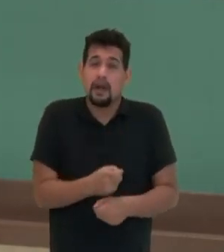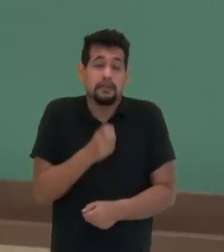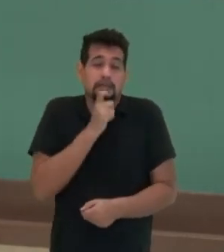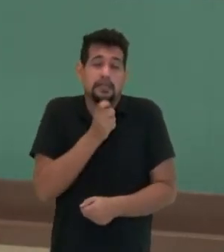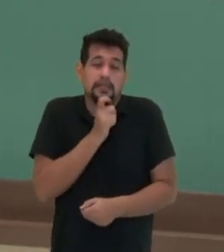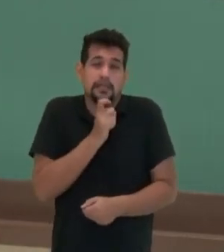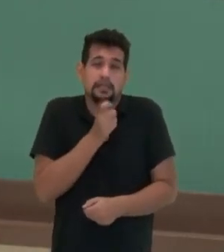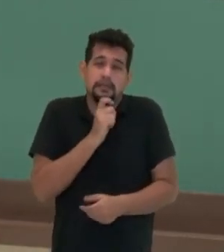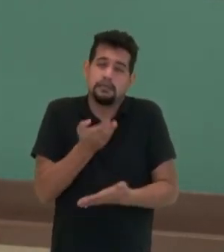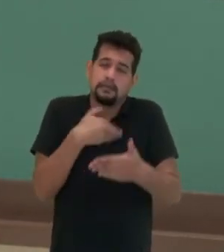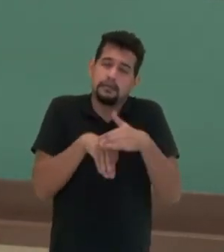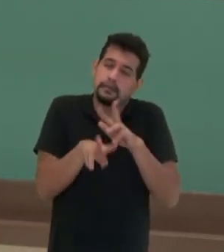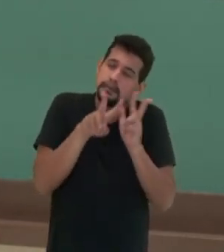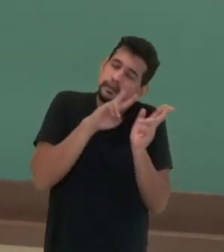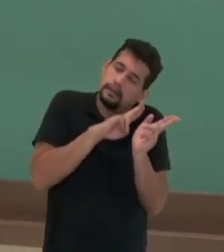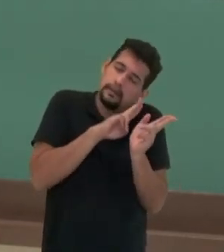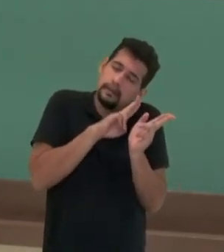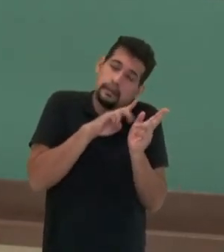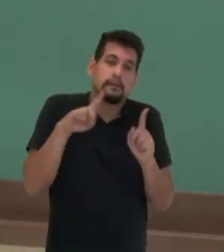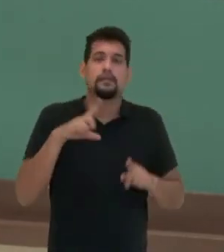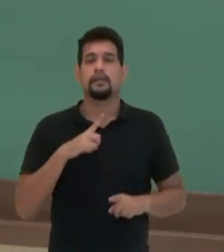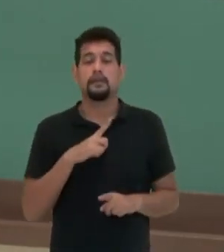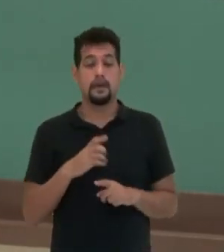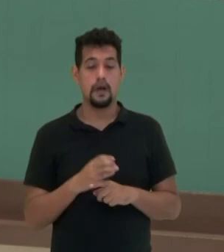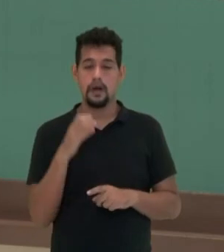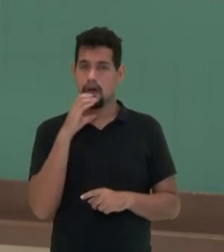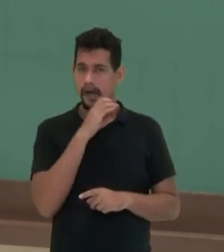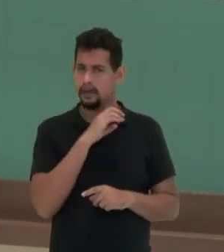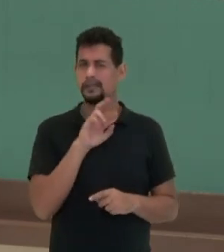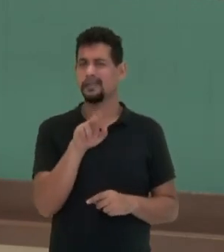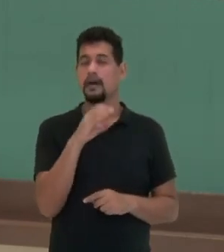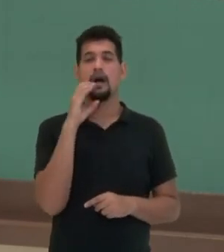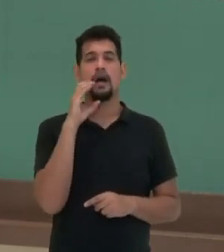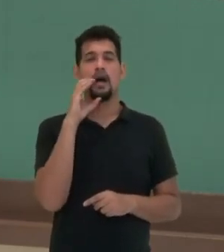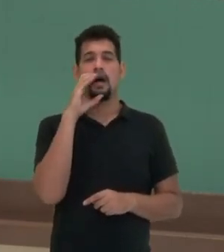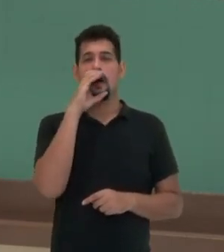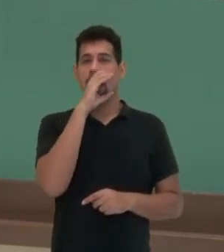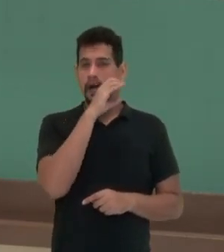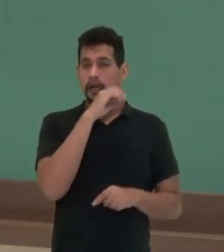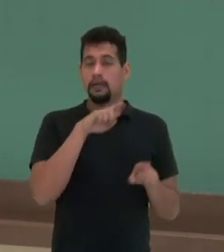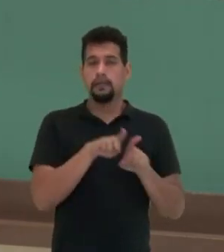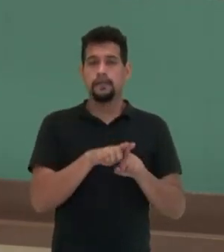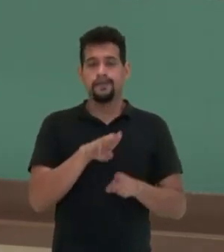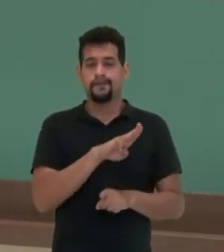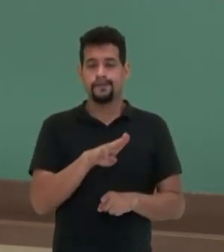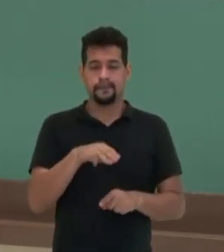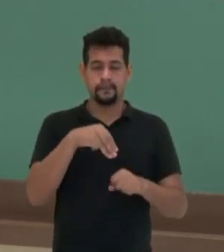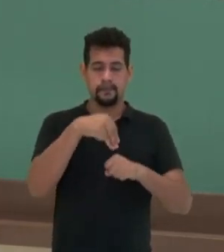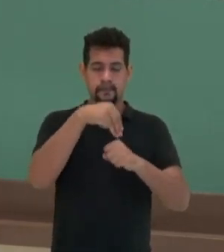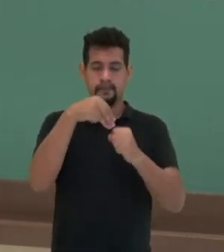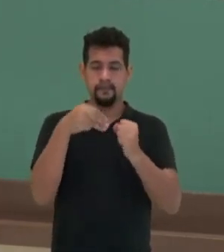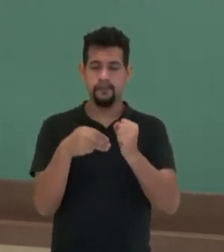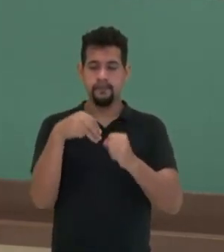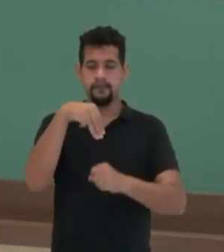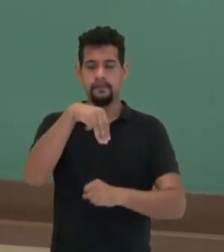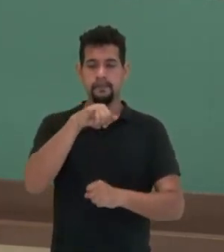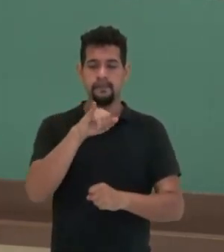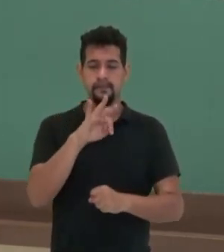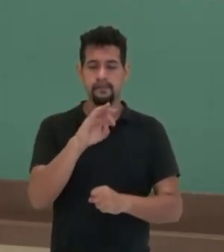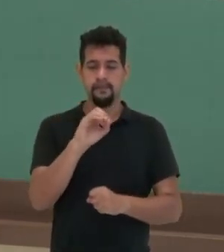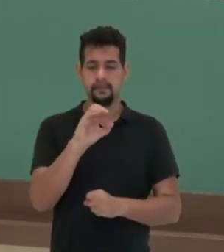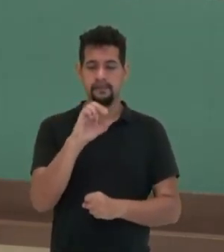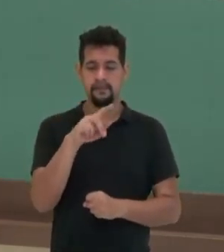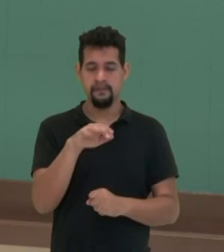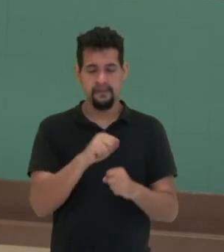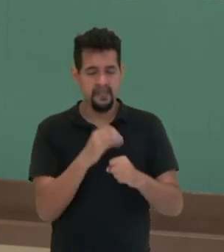ela faz? Ela tem uma proteína que sintetiza calor. Então a mitocôndria dela está mais preocupada em sintetizar calor